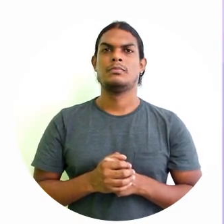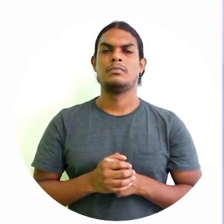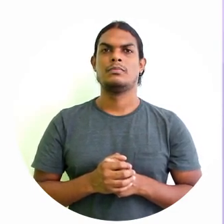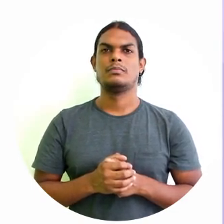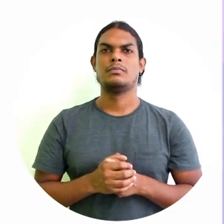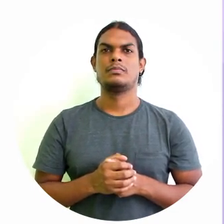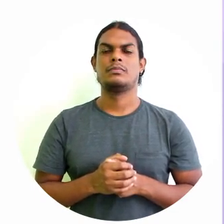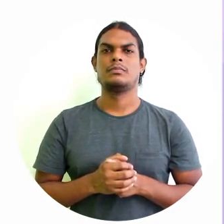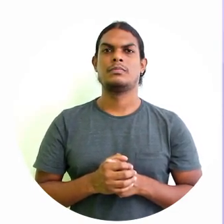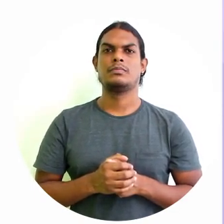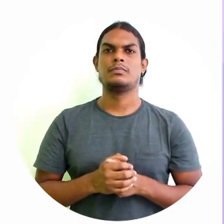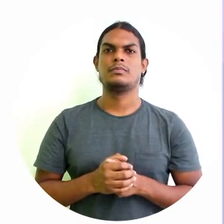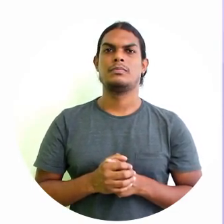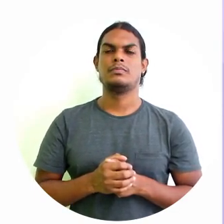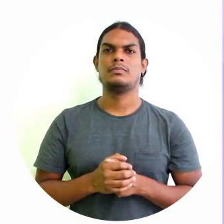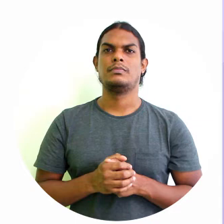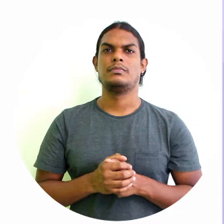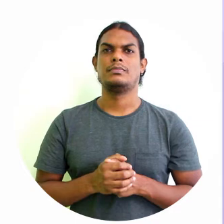para percorrer